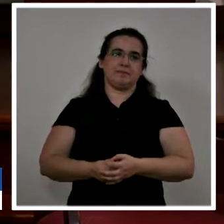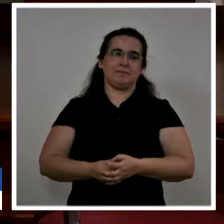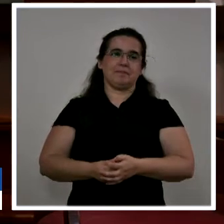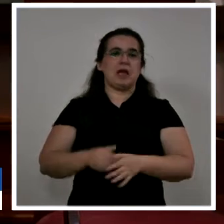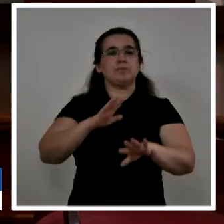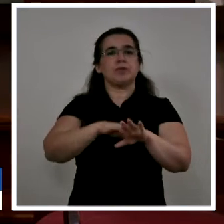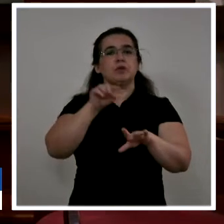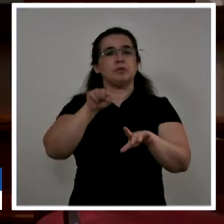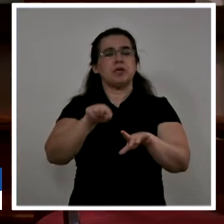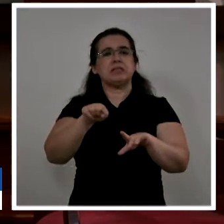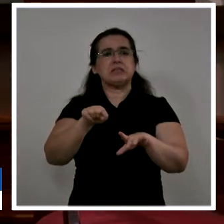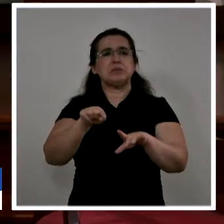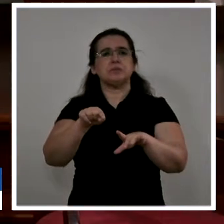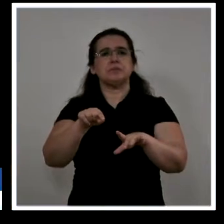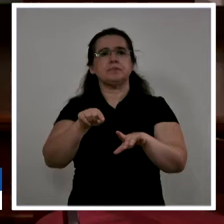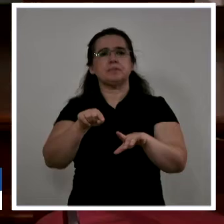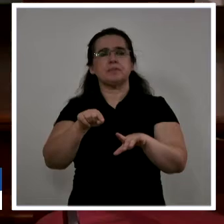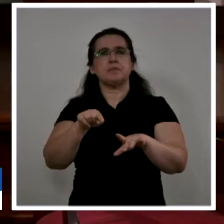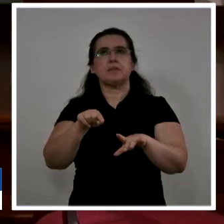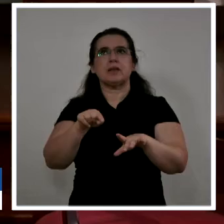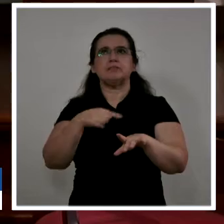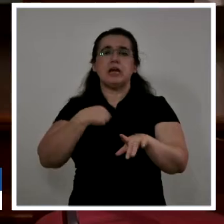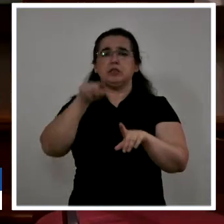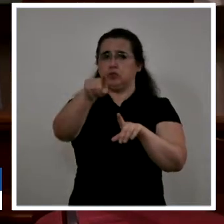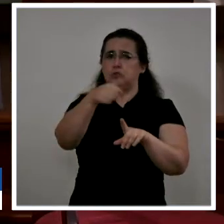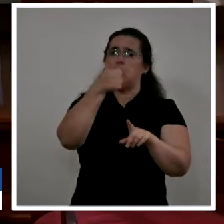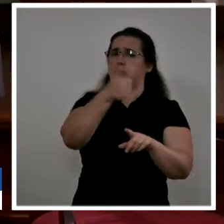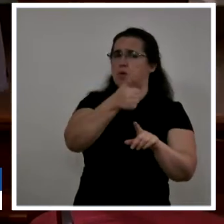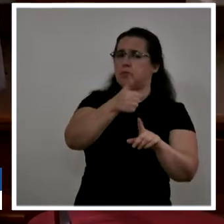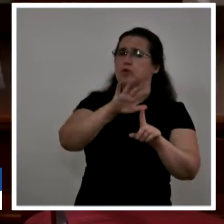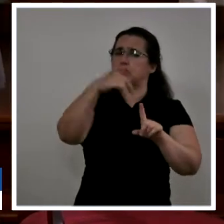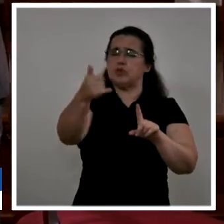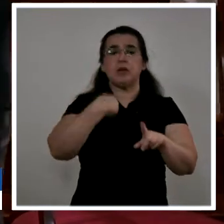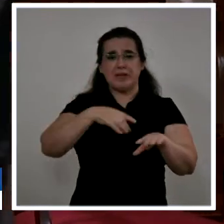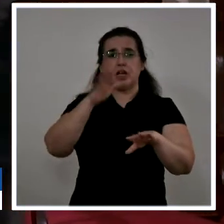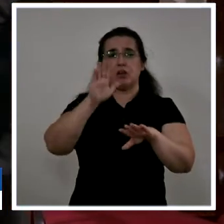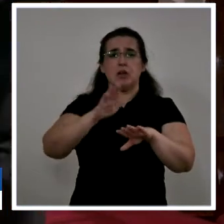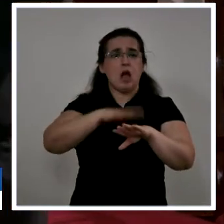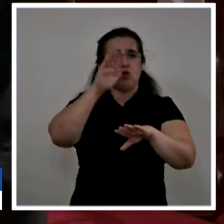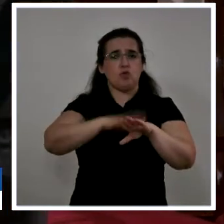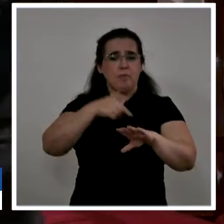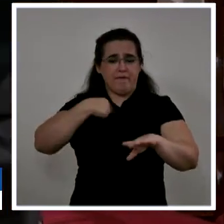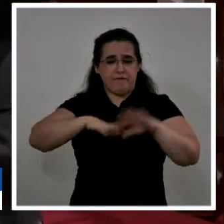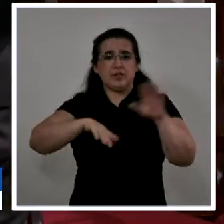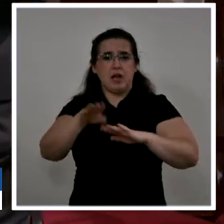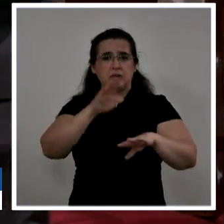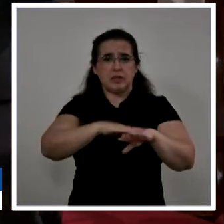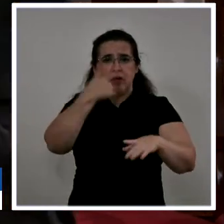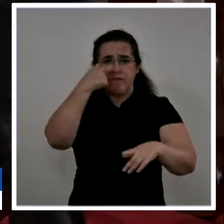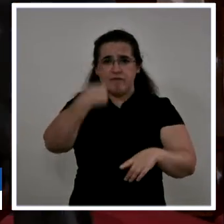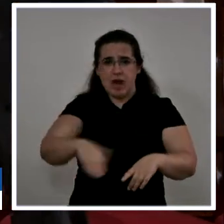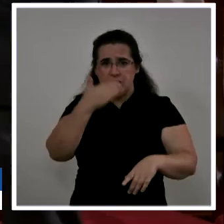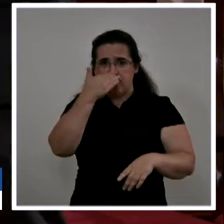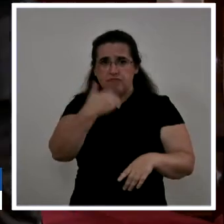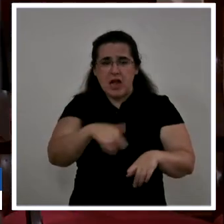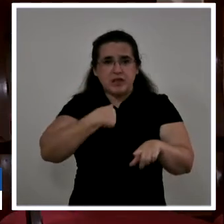E portanto, não interessa o quão bons vocês possam ser depois, vocês estão condenados pelo aquilo que fez os vossos, que